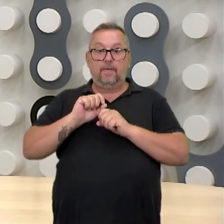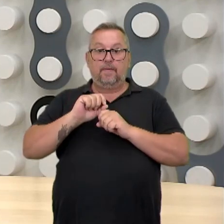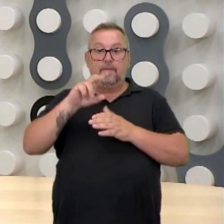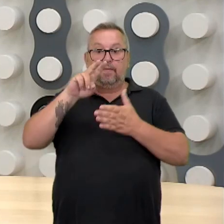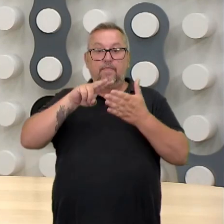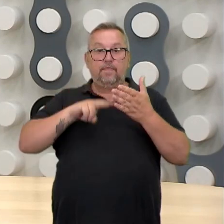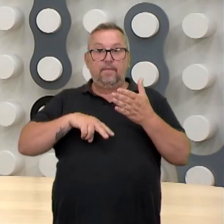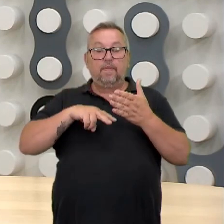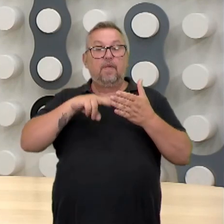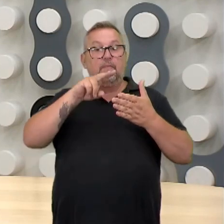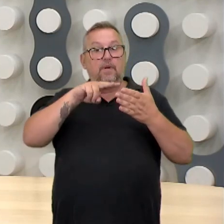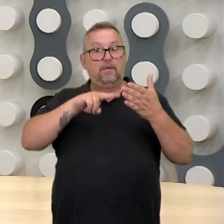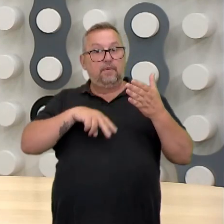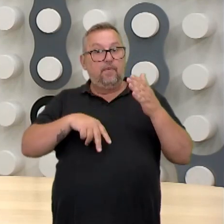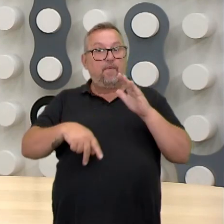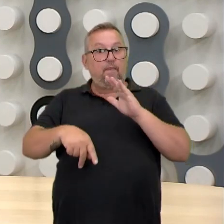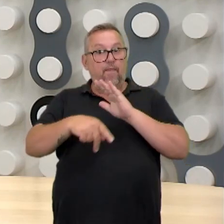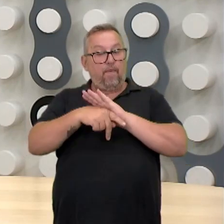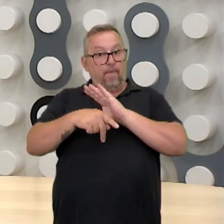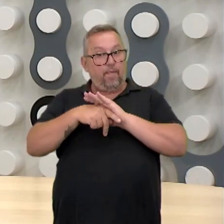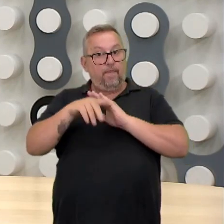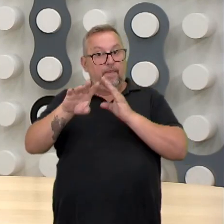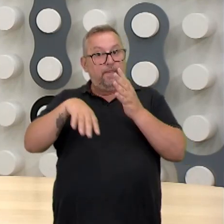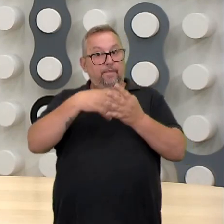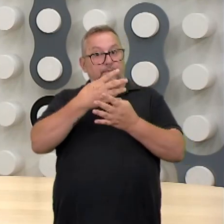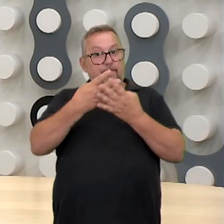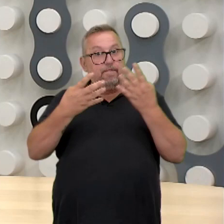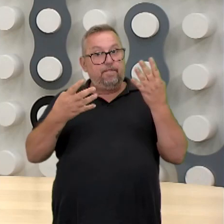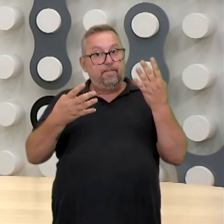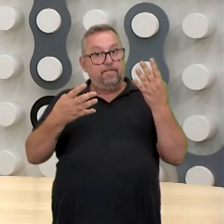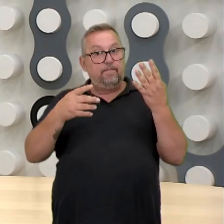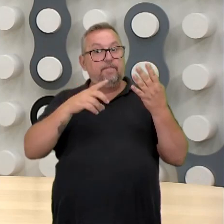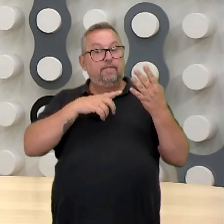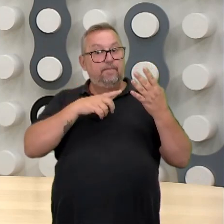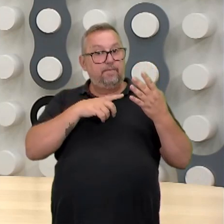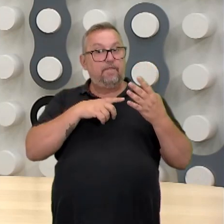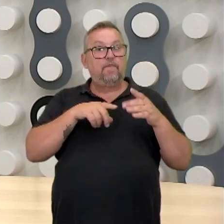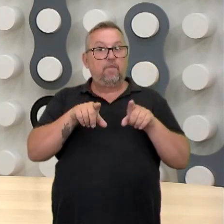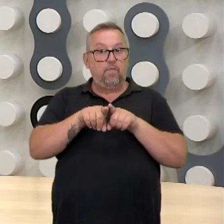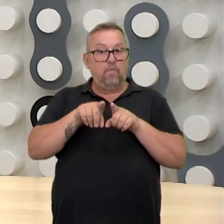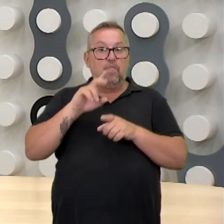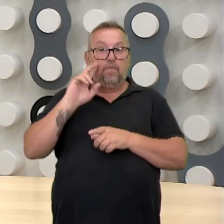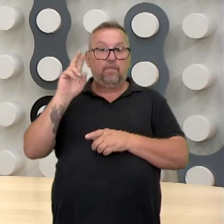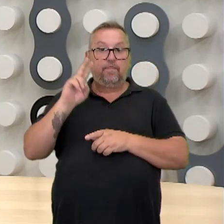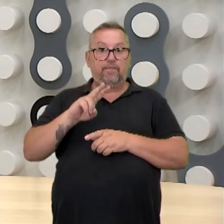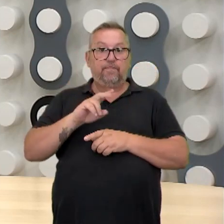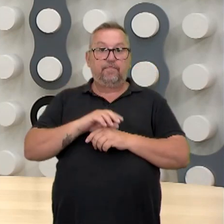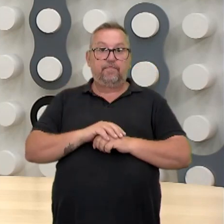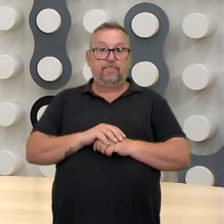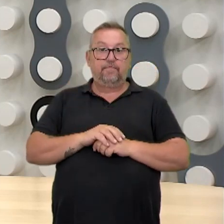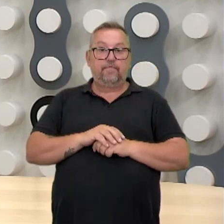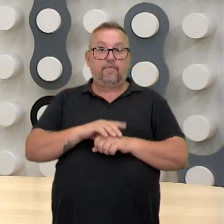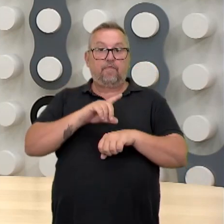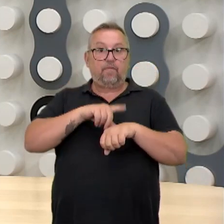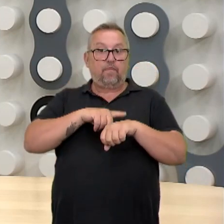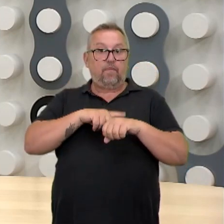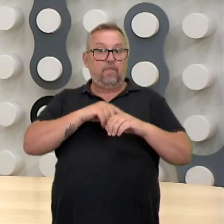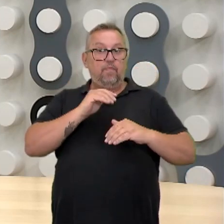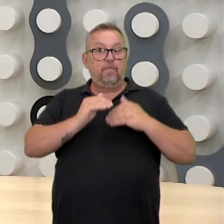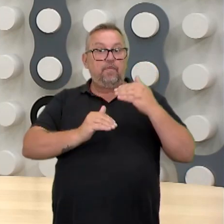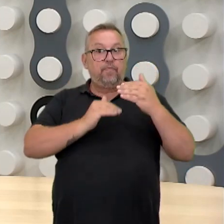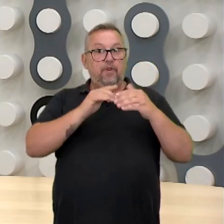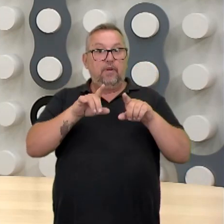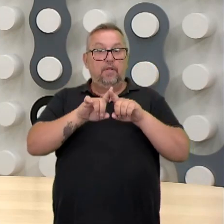fazer uma leitura aí da tabela aí do tempo geológico, né, aproveitando aí esse tempo aí do desenvolvimento,